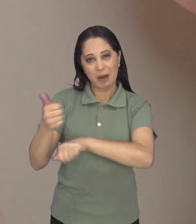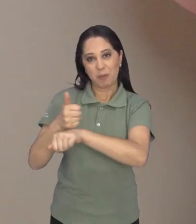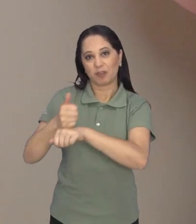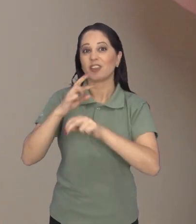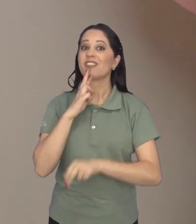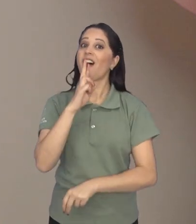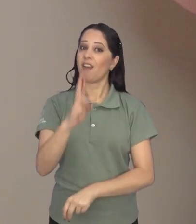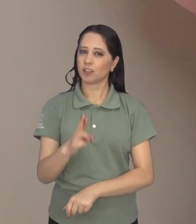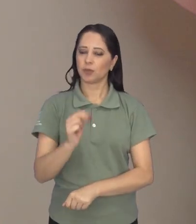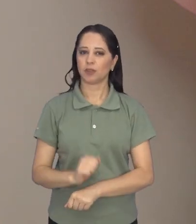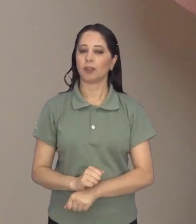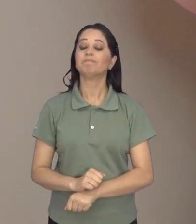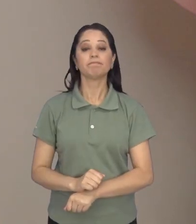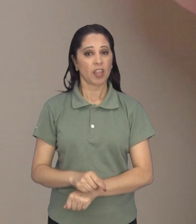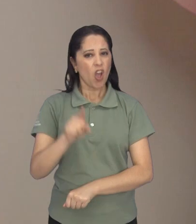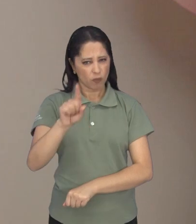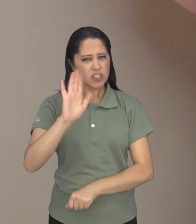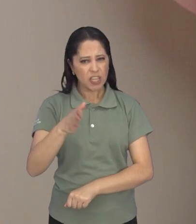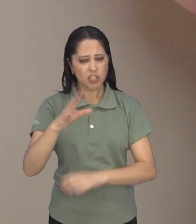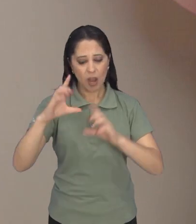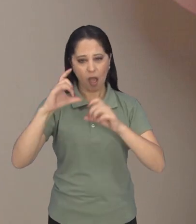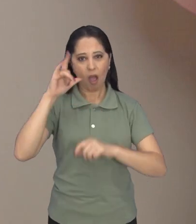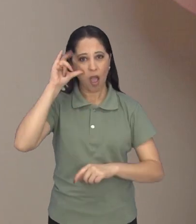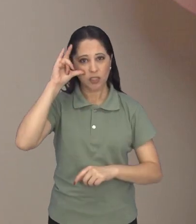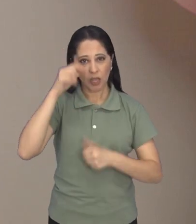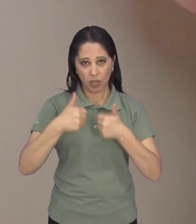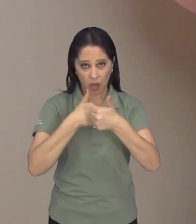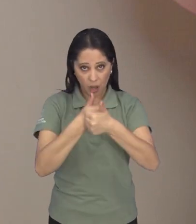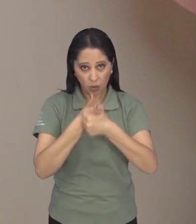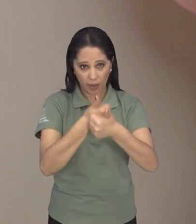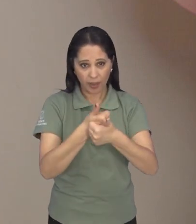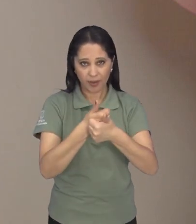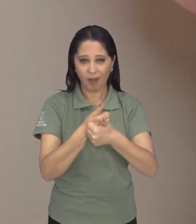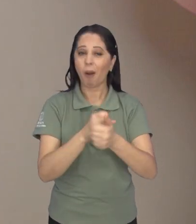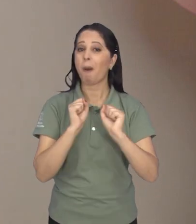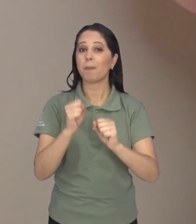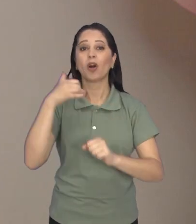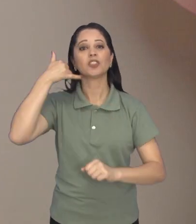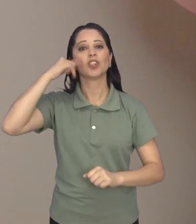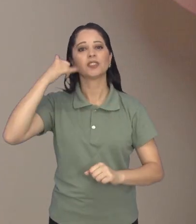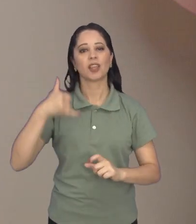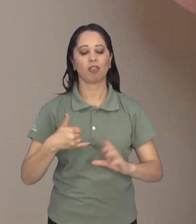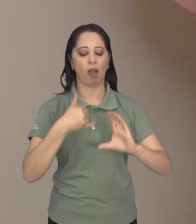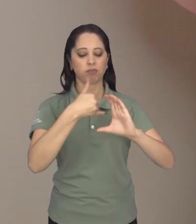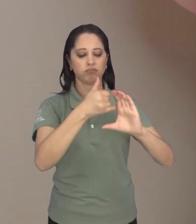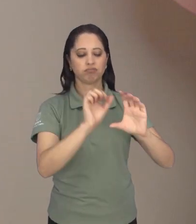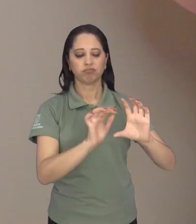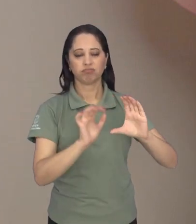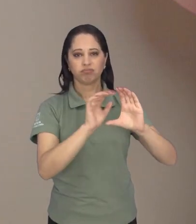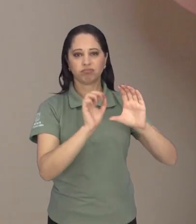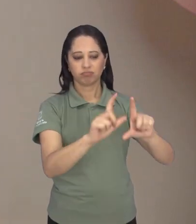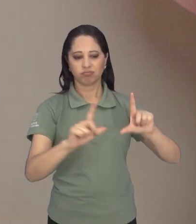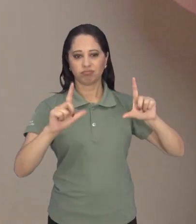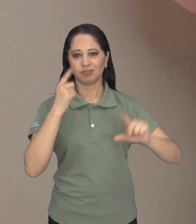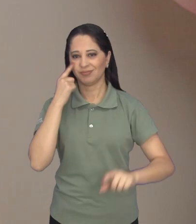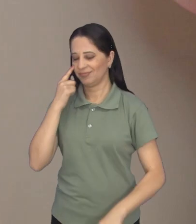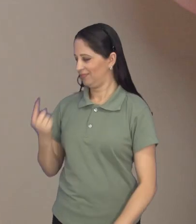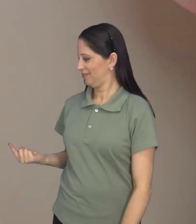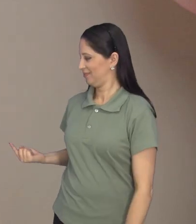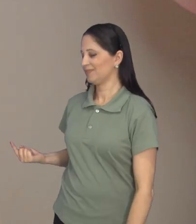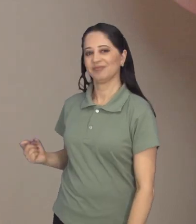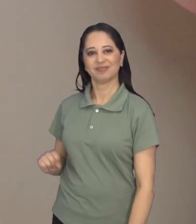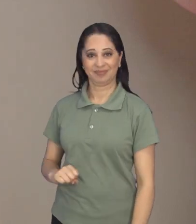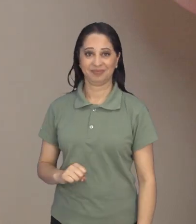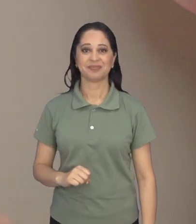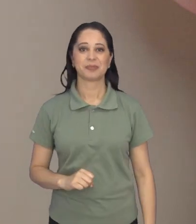Instagram. Aproveitando, você já segue o Instagram da TV Câmara? Se não, basta mirar a câmera do seu celular para esse QR Code que está